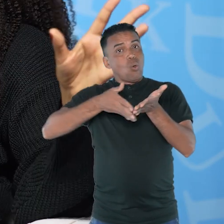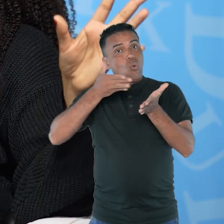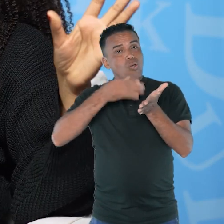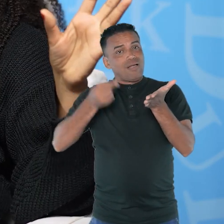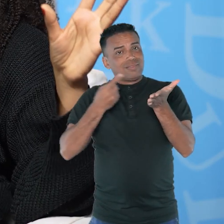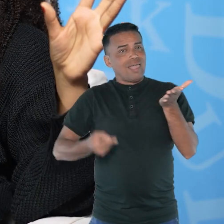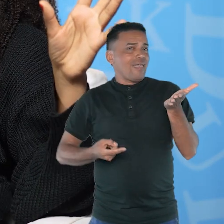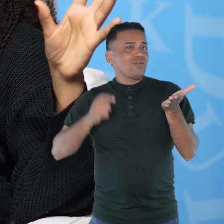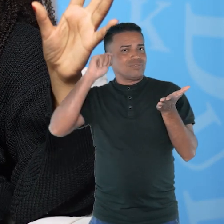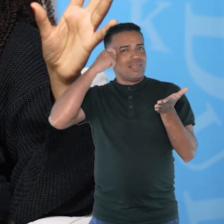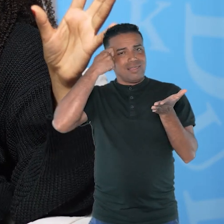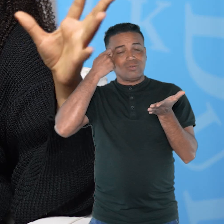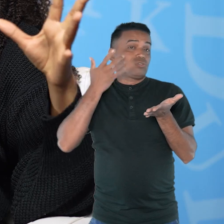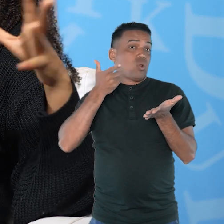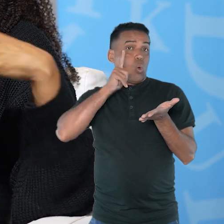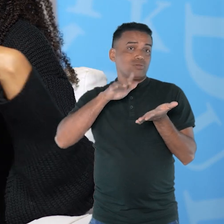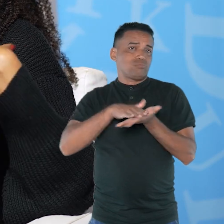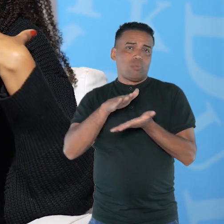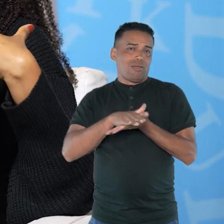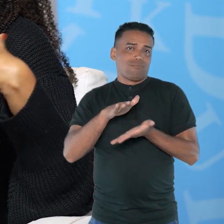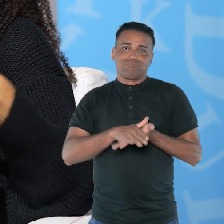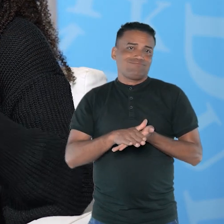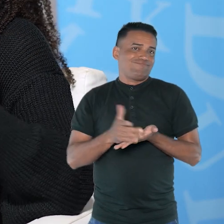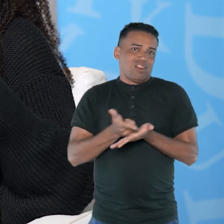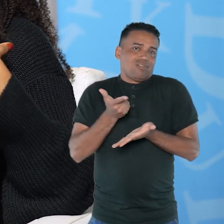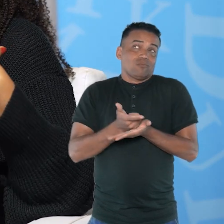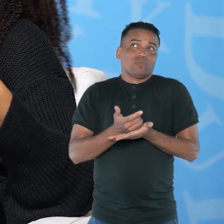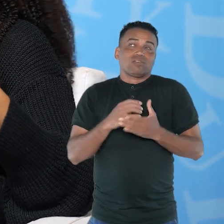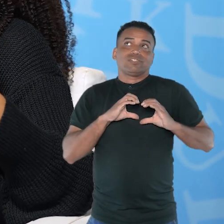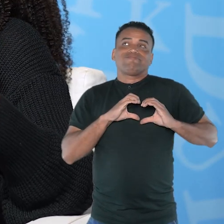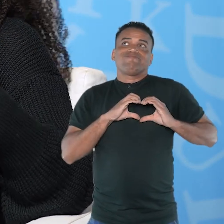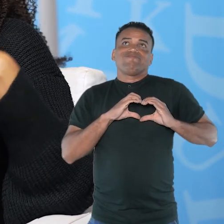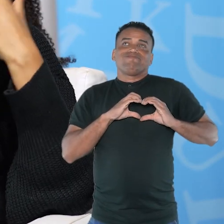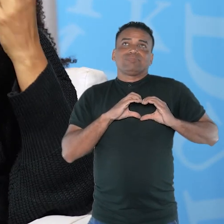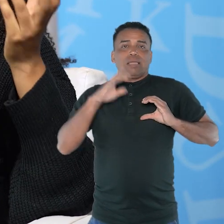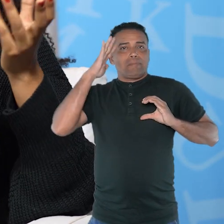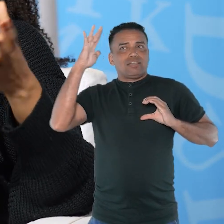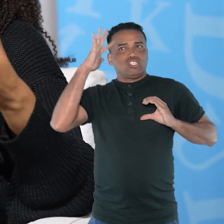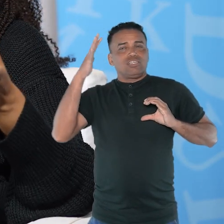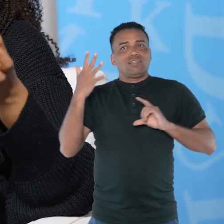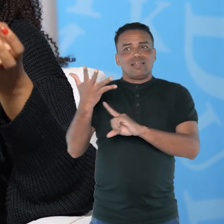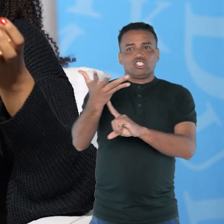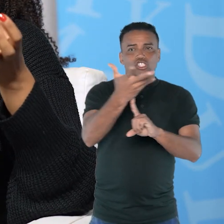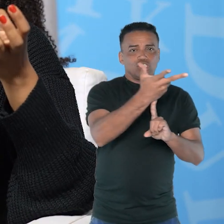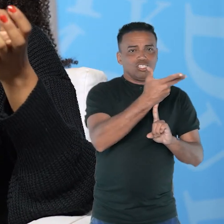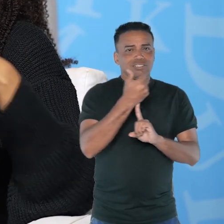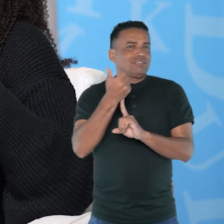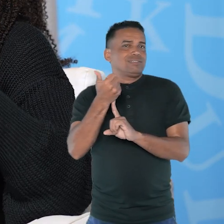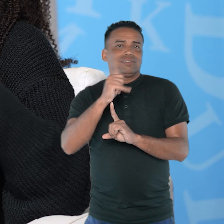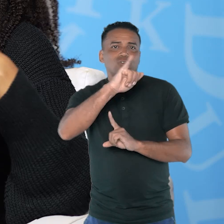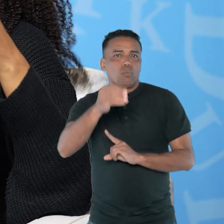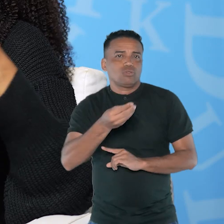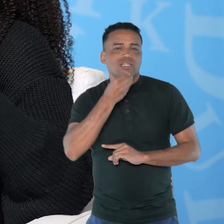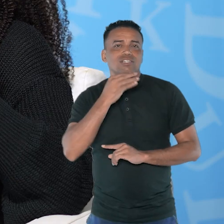a vida sem conseguir publicar os seus livros, né? Então, isso é uma coisa que fica ali no coração mesmo, né? Imagina, artistas grandes que a gente não teve oportunidade